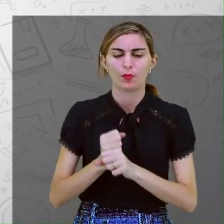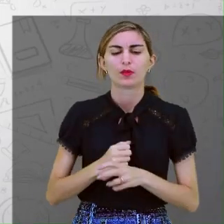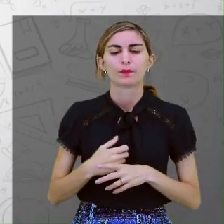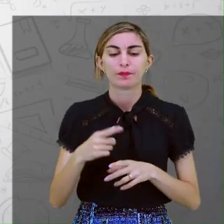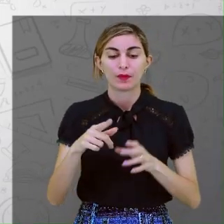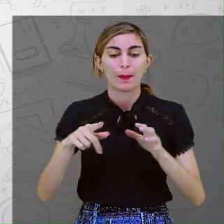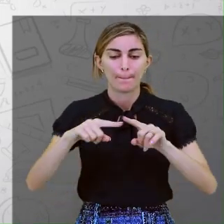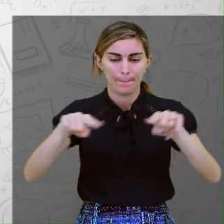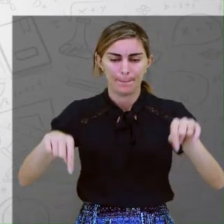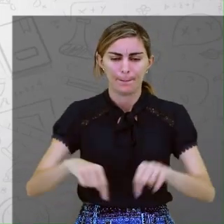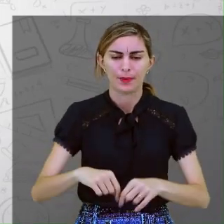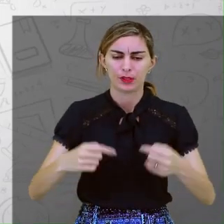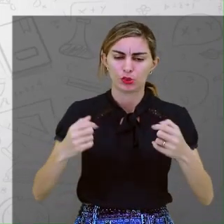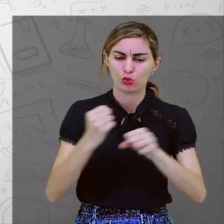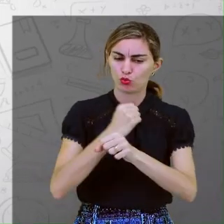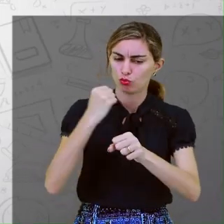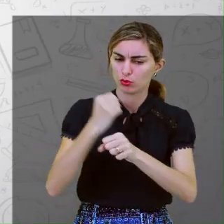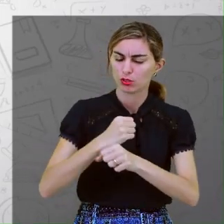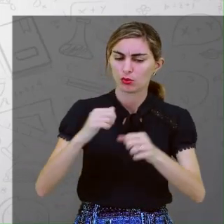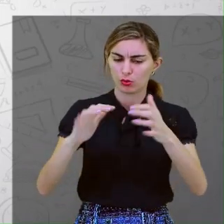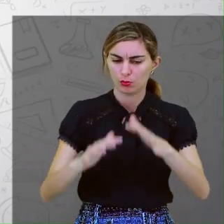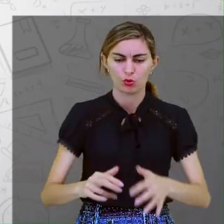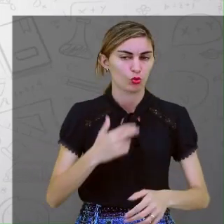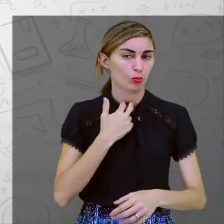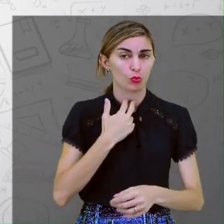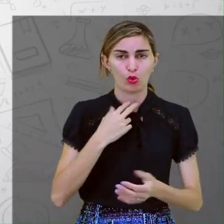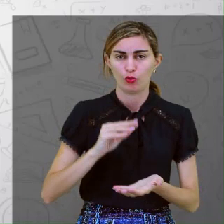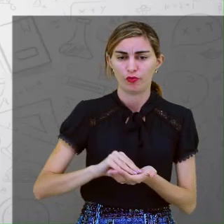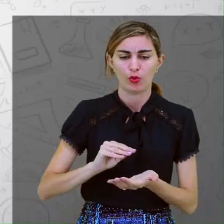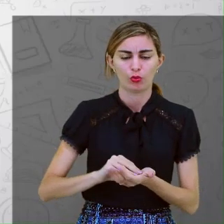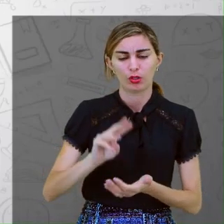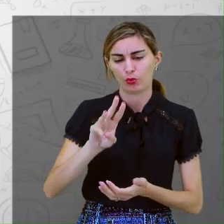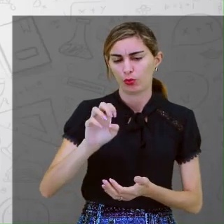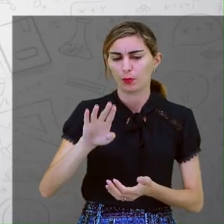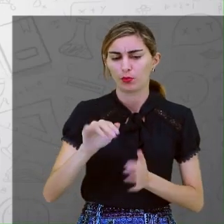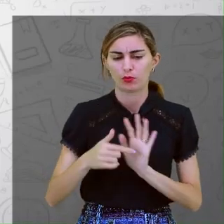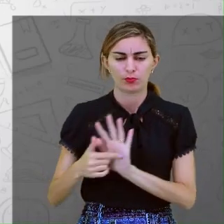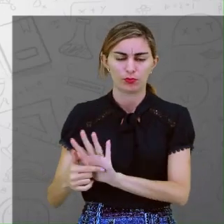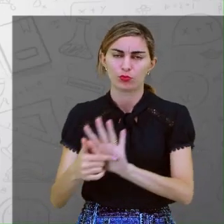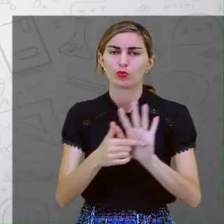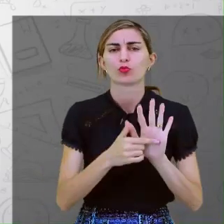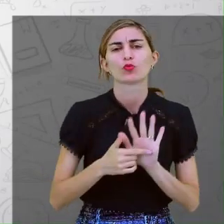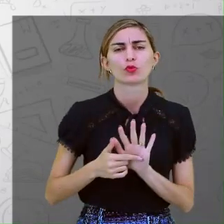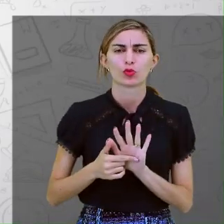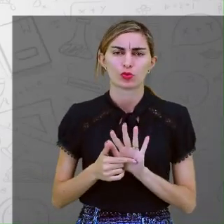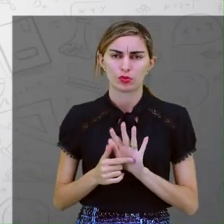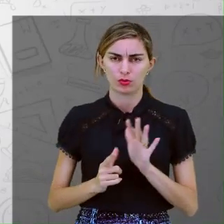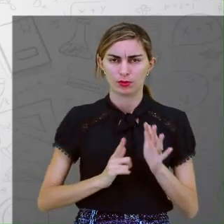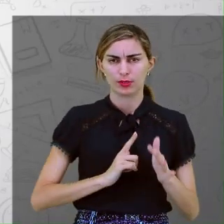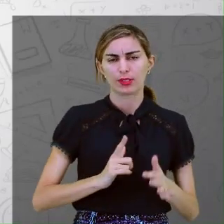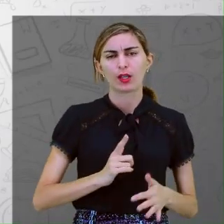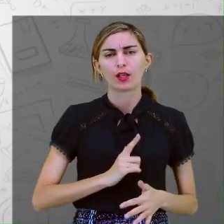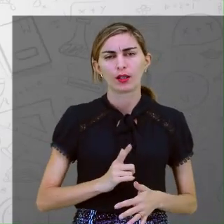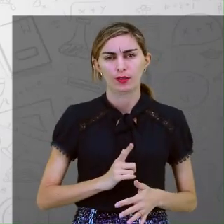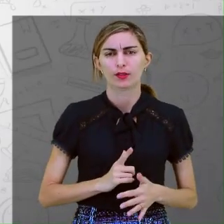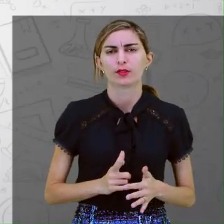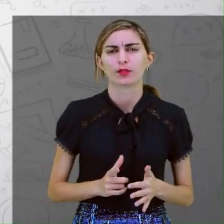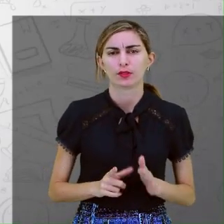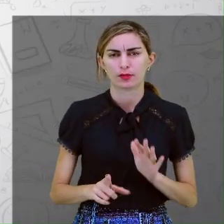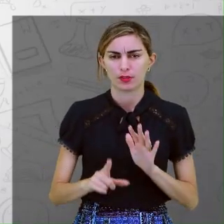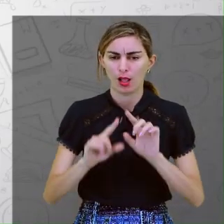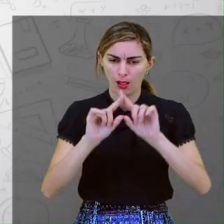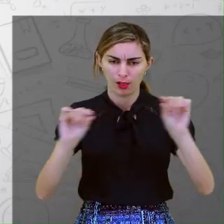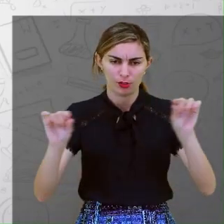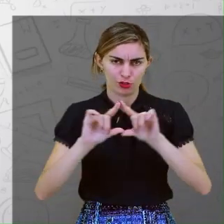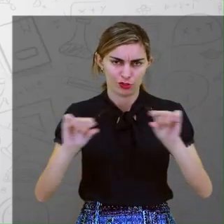de construção e demolição ela não pode faltar. Lá no e-book a gente destacou que existe uma